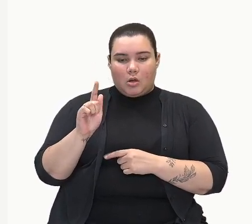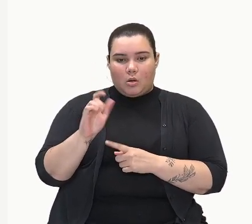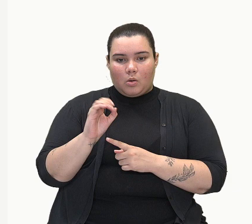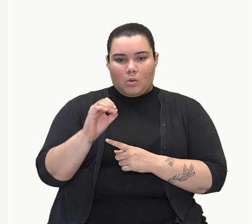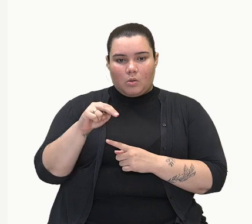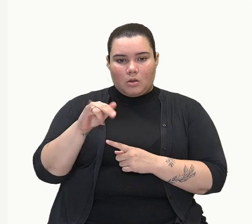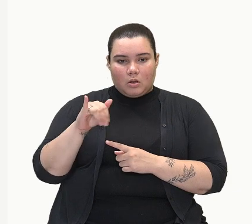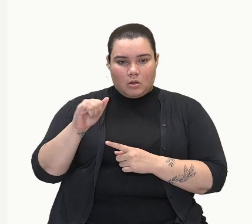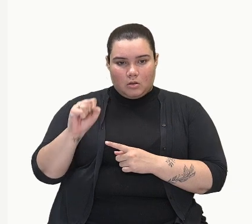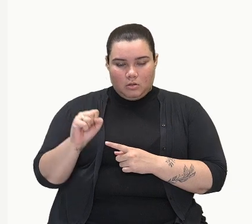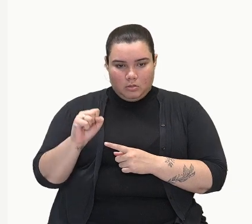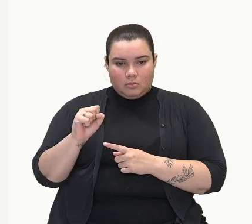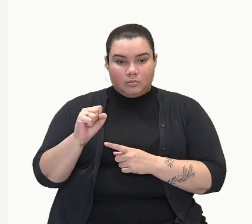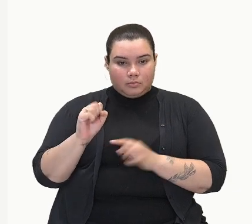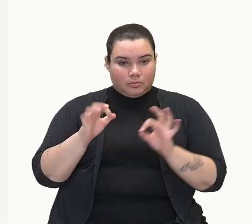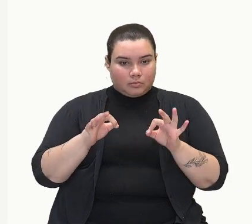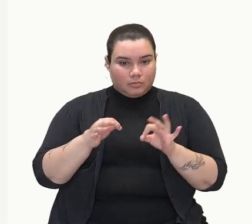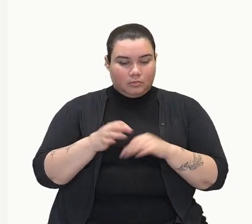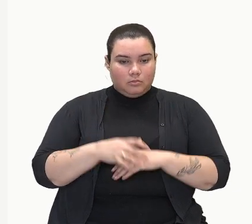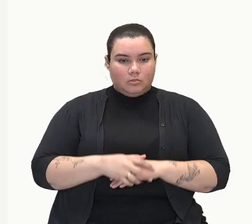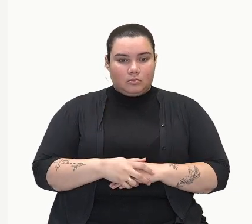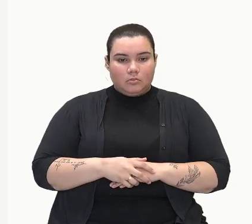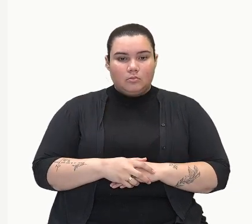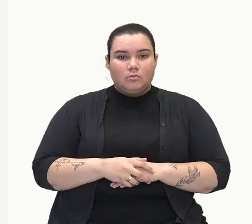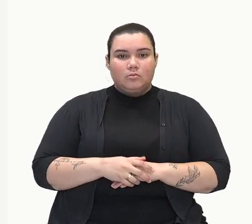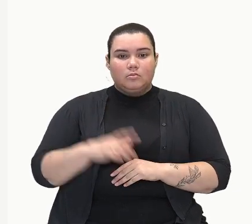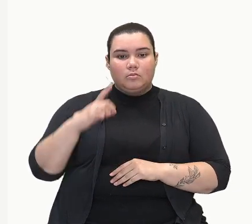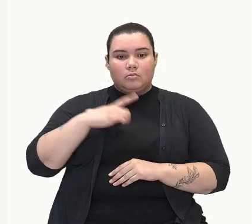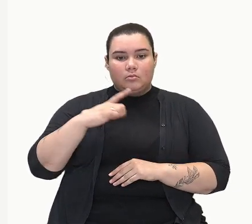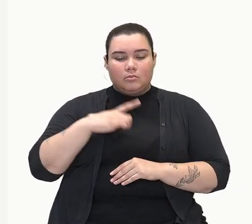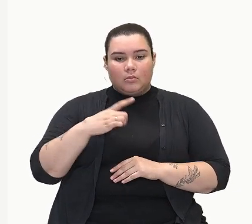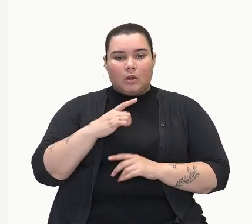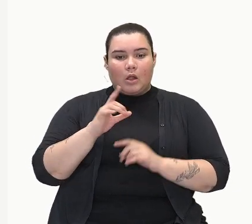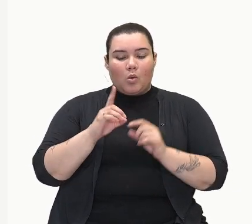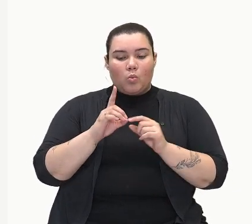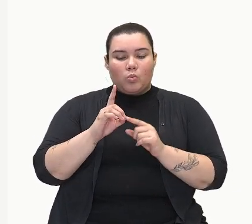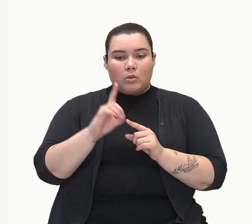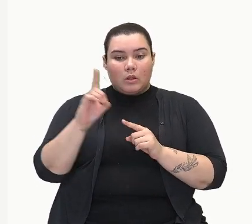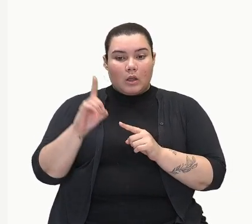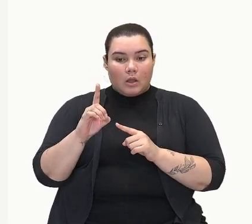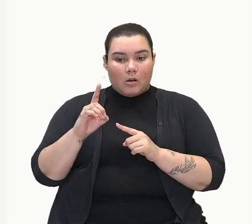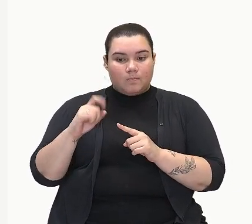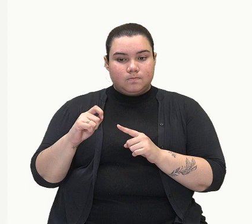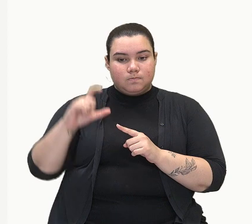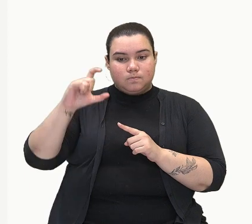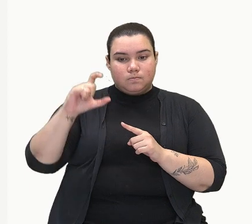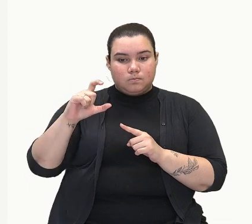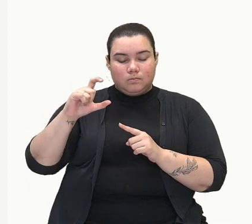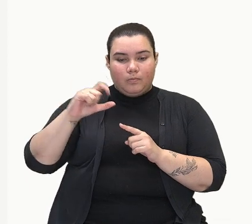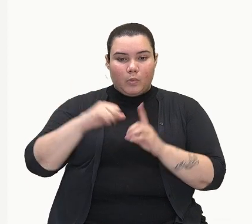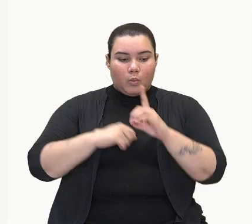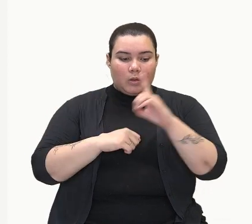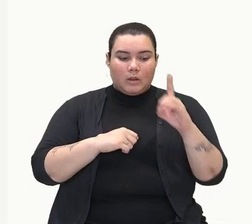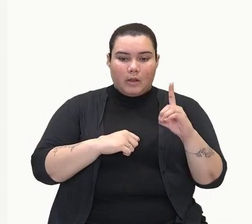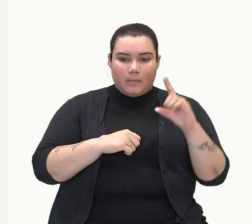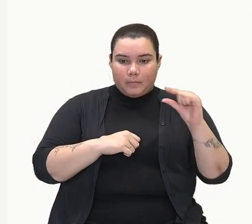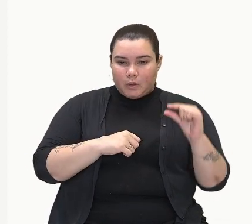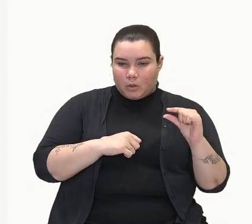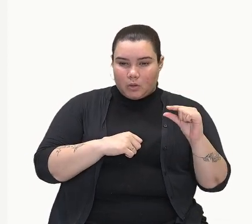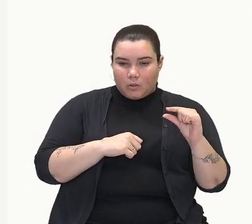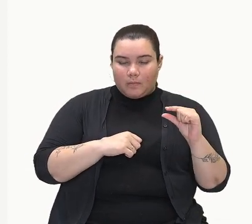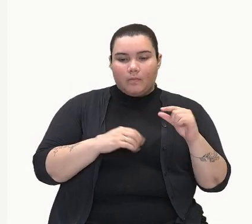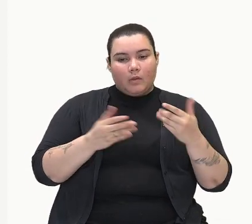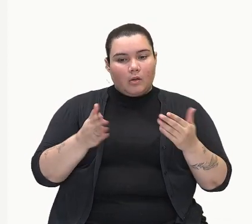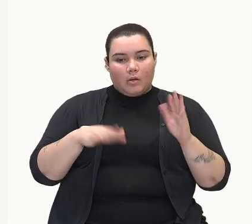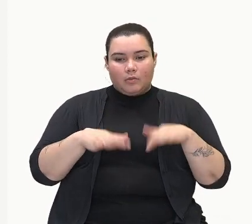a partir dessas duas diagonais, né, uma que vai ser a diagonal maior e a outra que vai ser a diagonal menor, né? Então, a gente